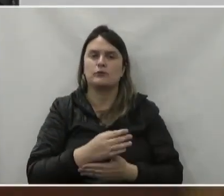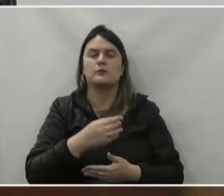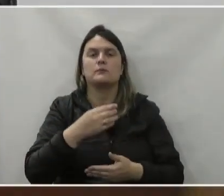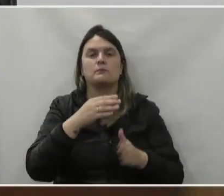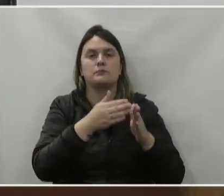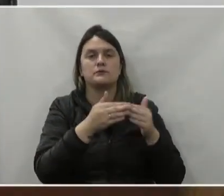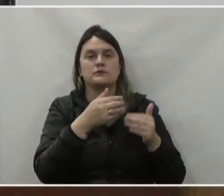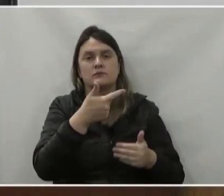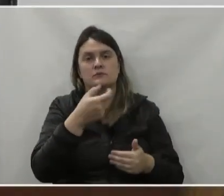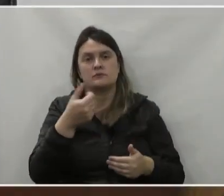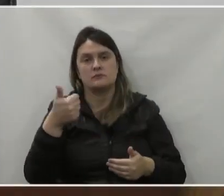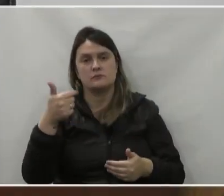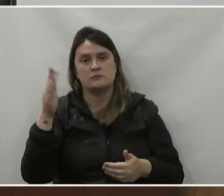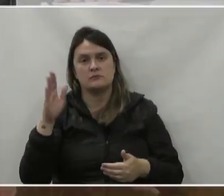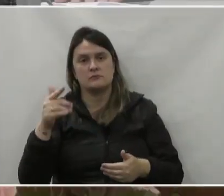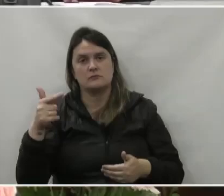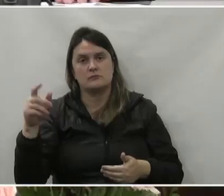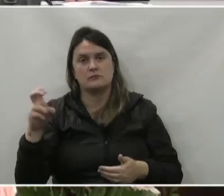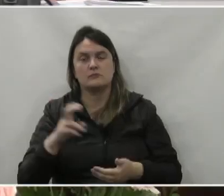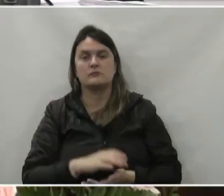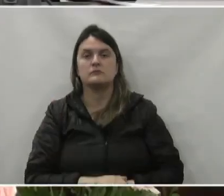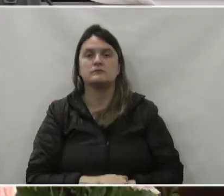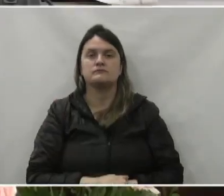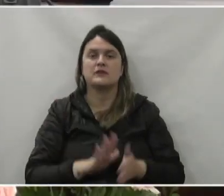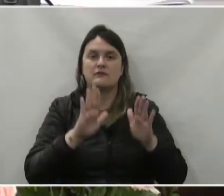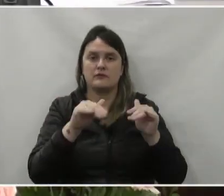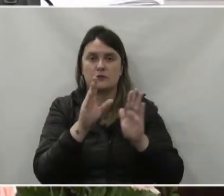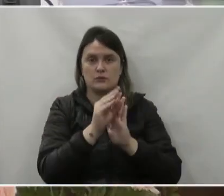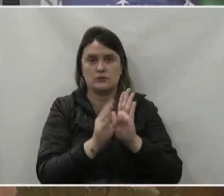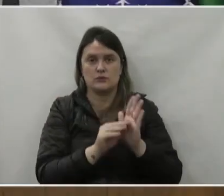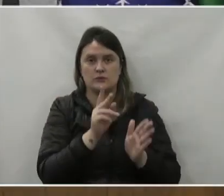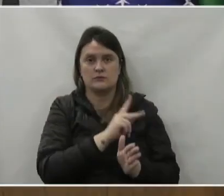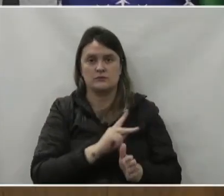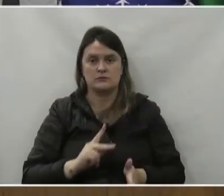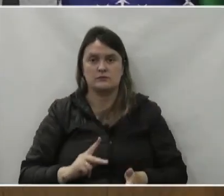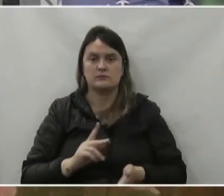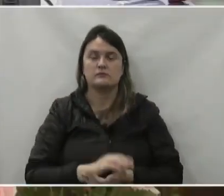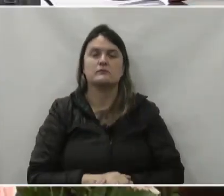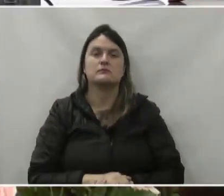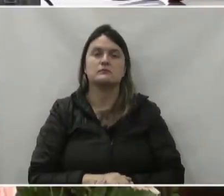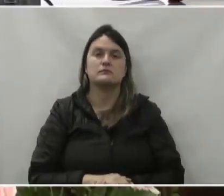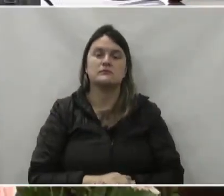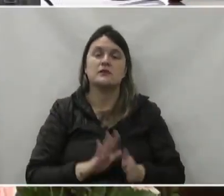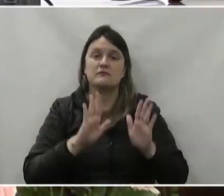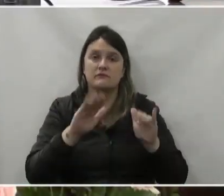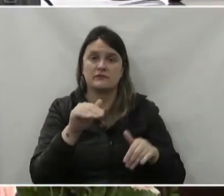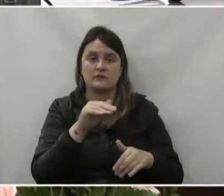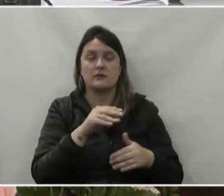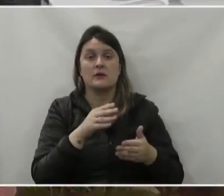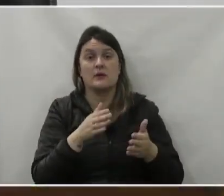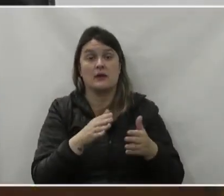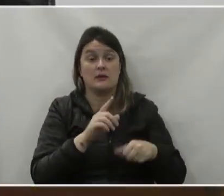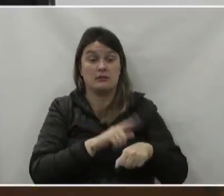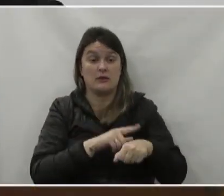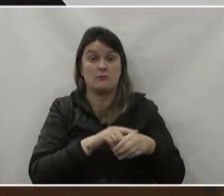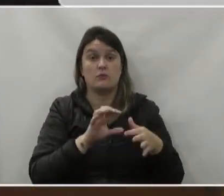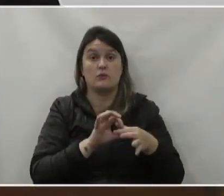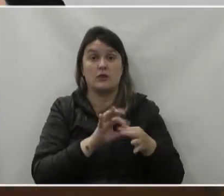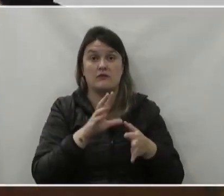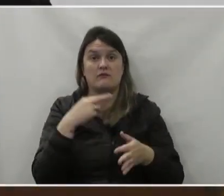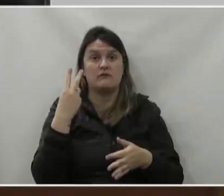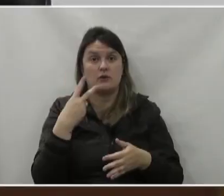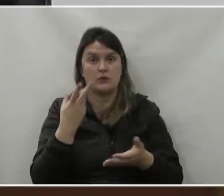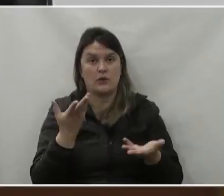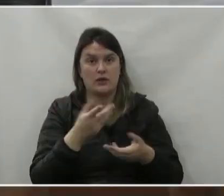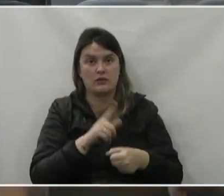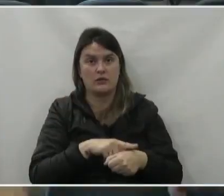número 201/2025. Fim da ordem do dia, senhor presidente. Com o fim da ordem do dia, concedo a palavra aos nobres colegas que